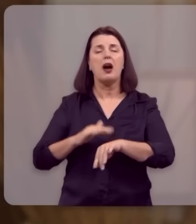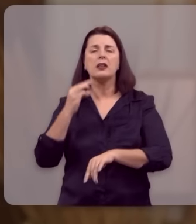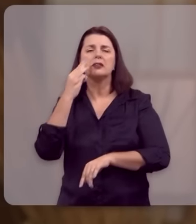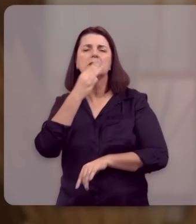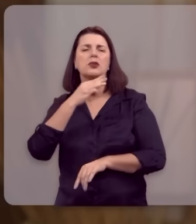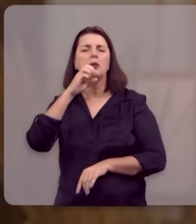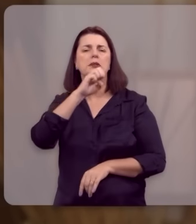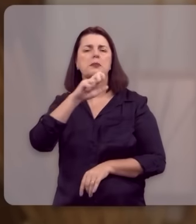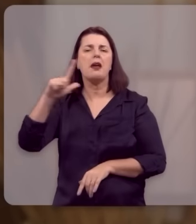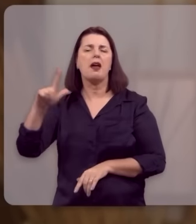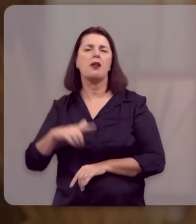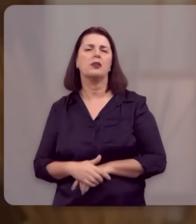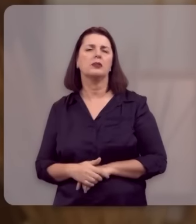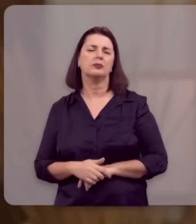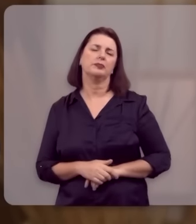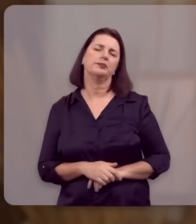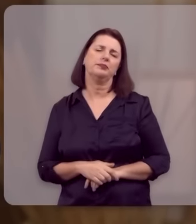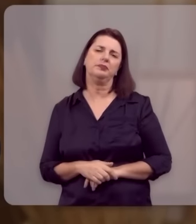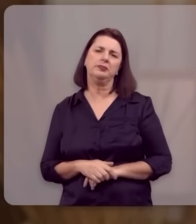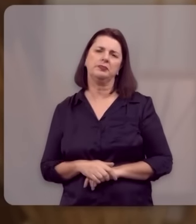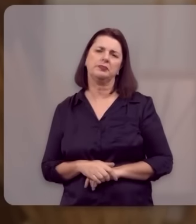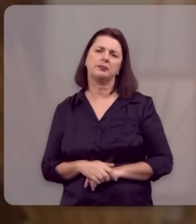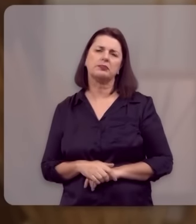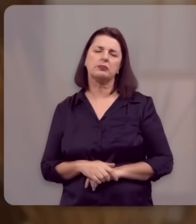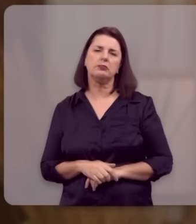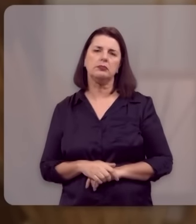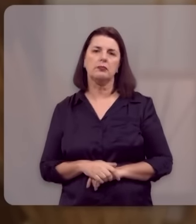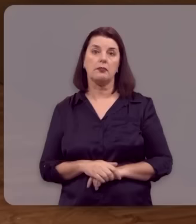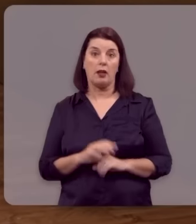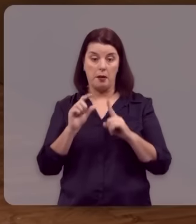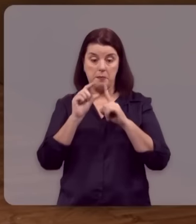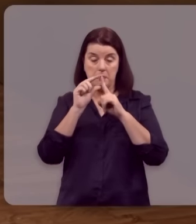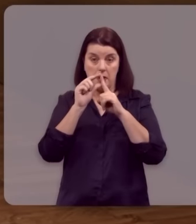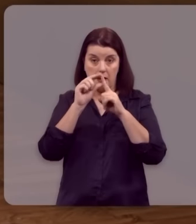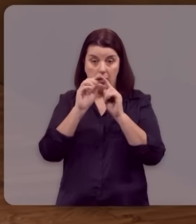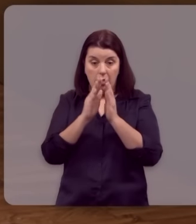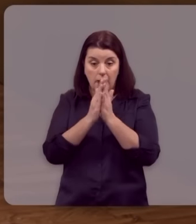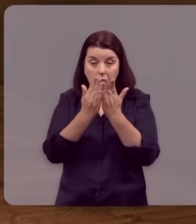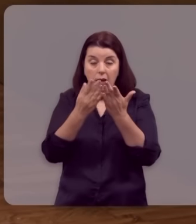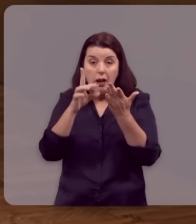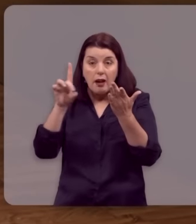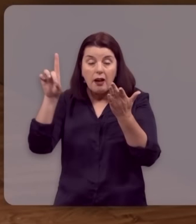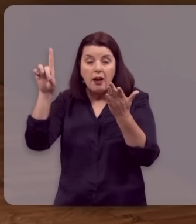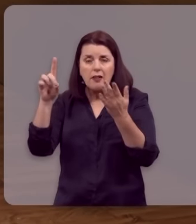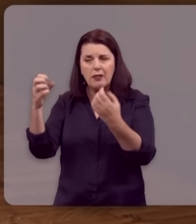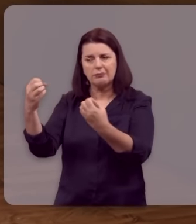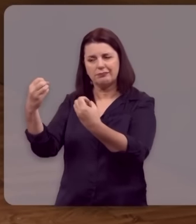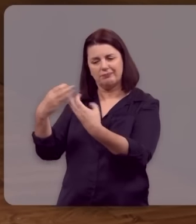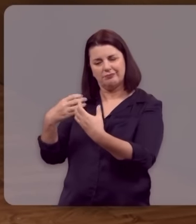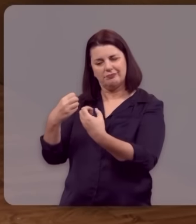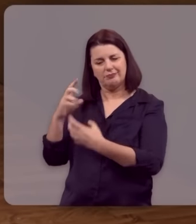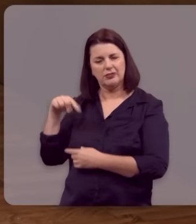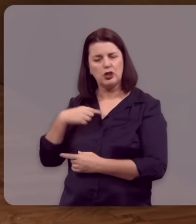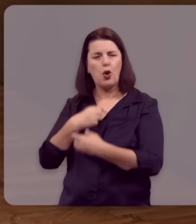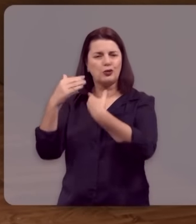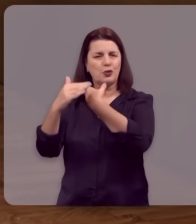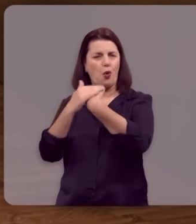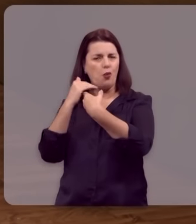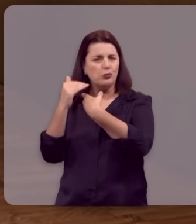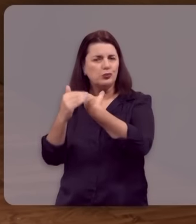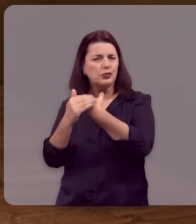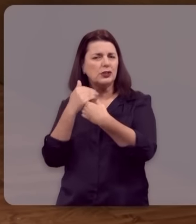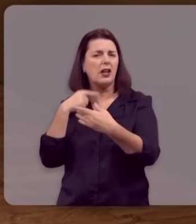mel e o destilar dos favos. A palavra de Deus nos instrui, nos